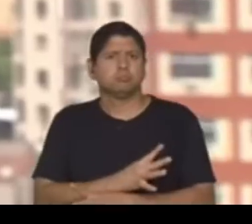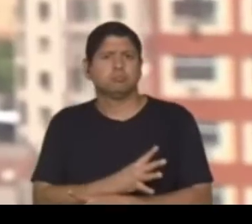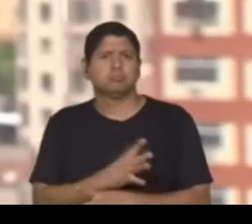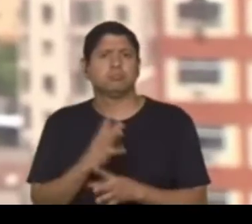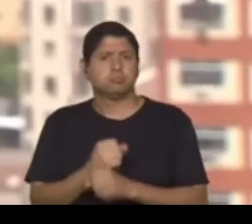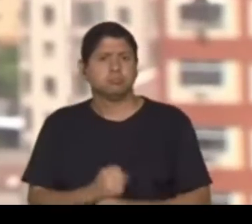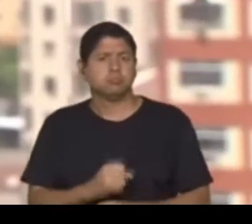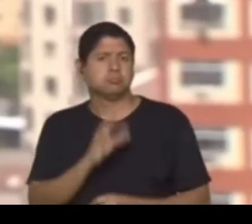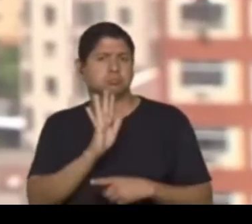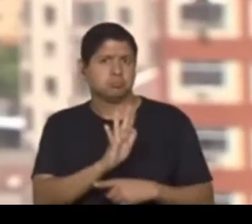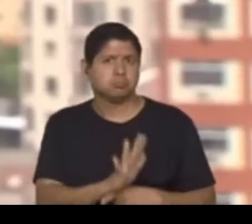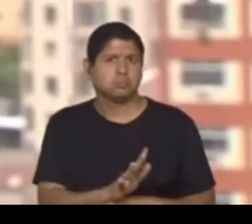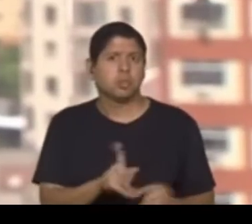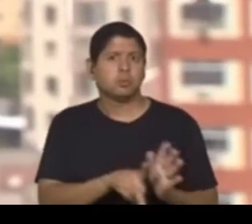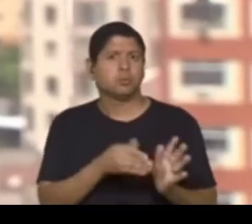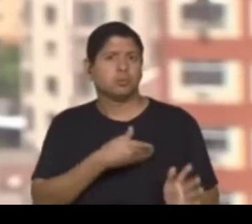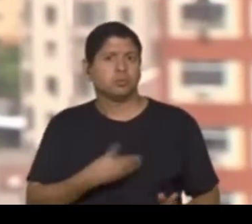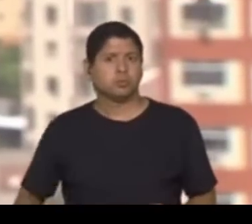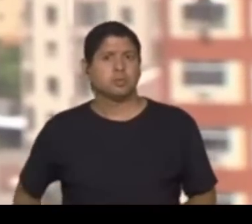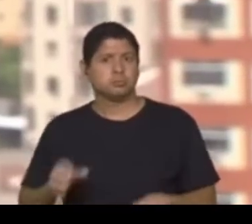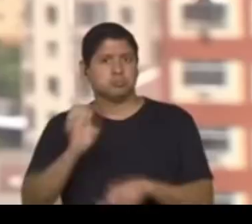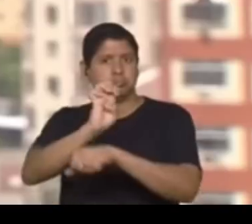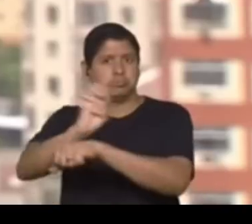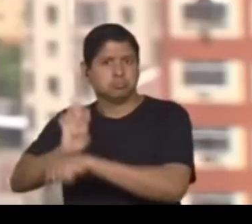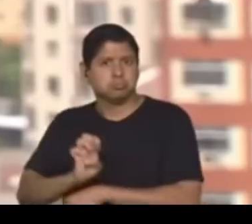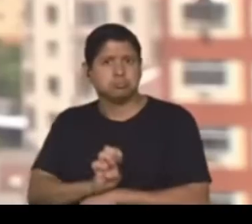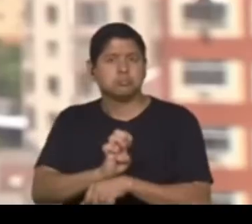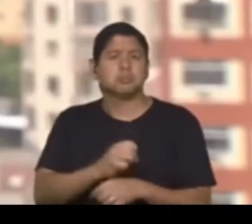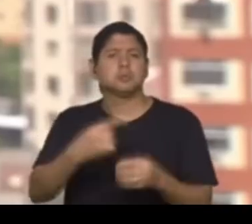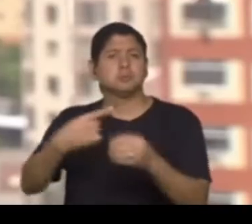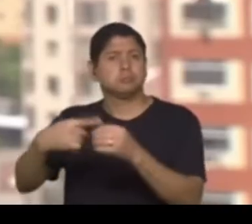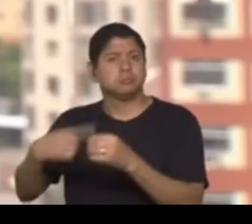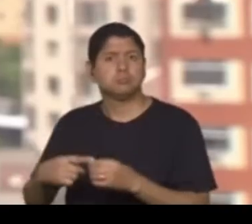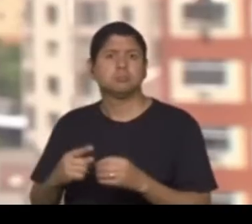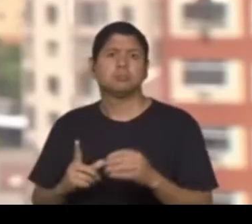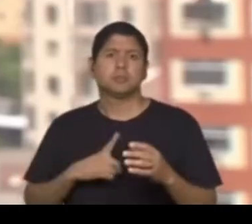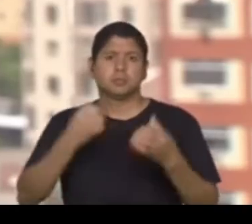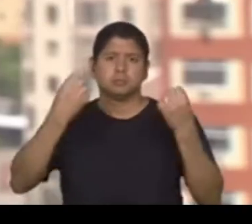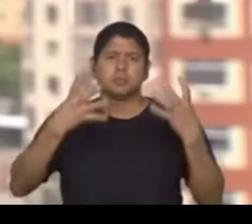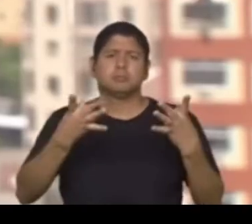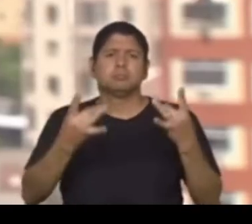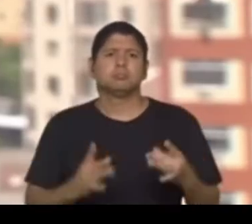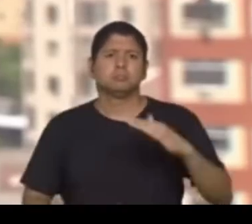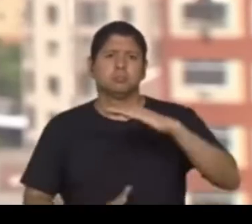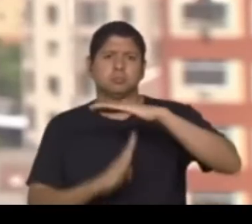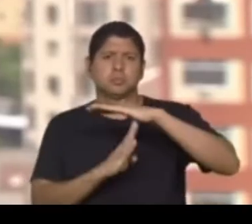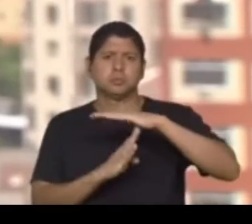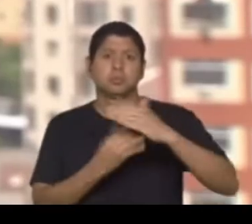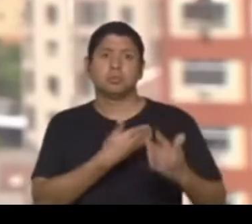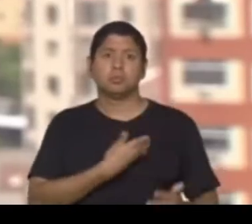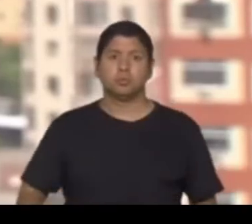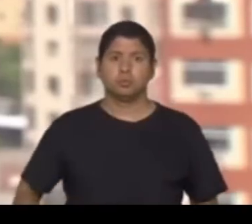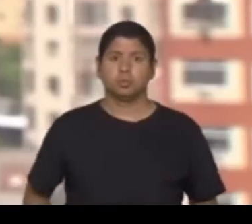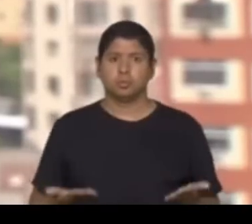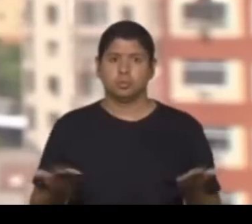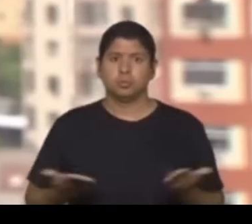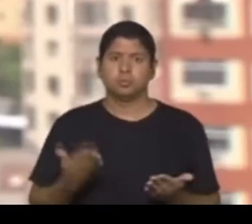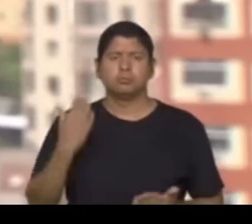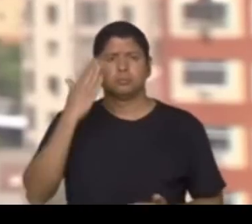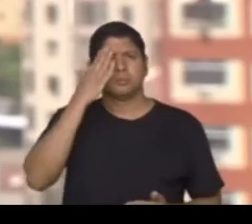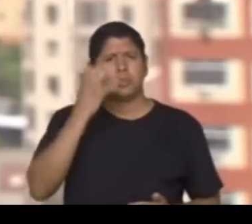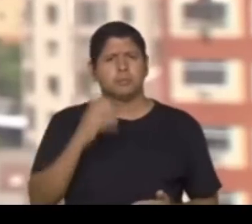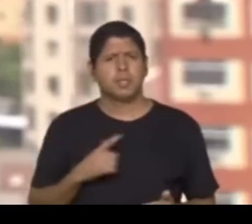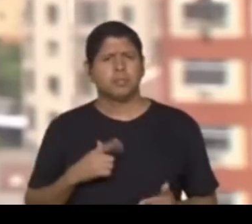elaboração do auxílio federal aos estados e municípios para a implementação do piso nacional. O atual governo reforça que reconhece